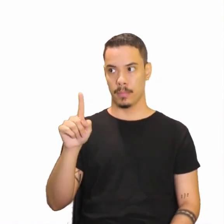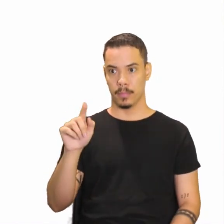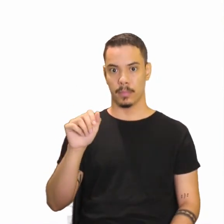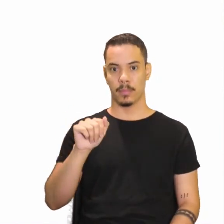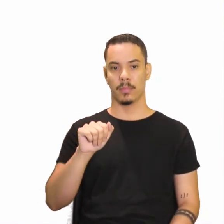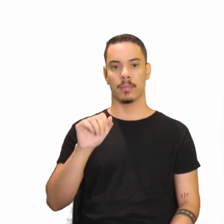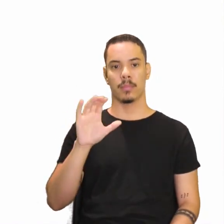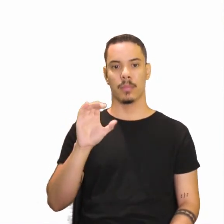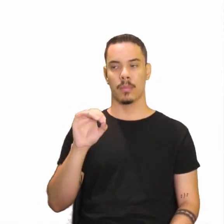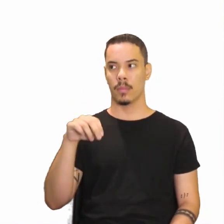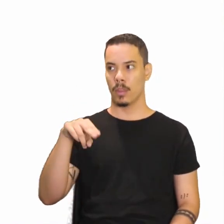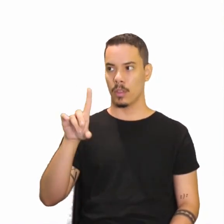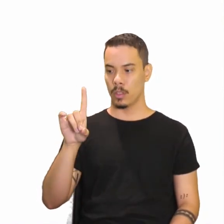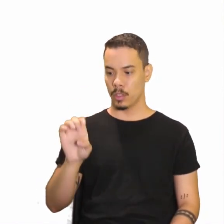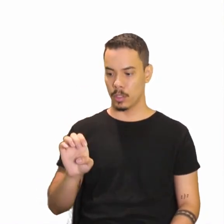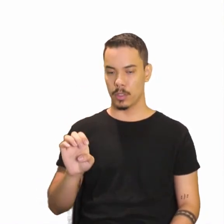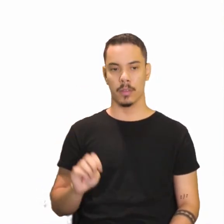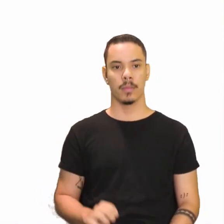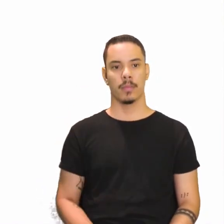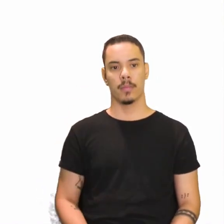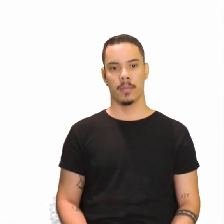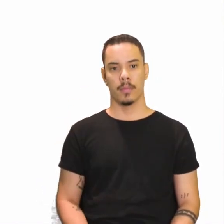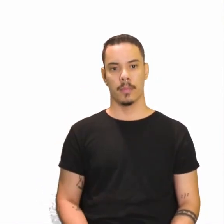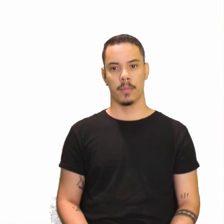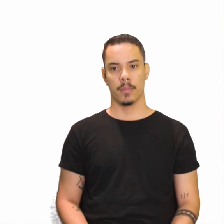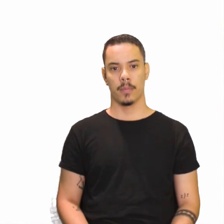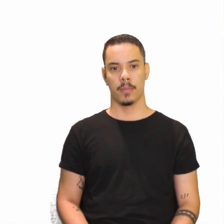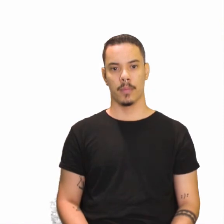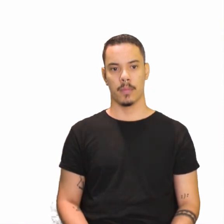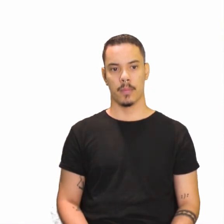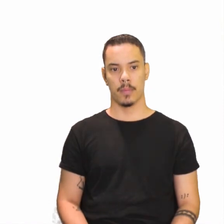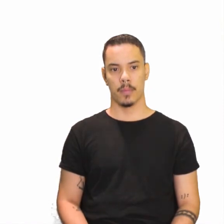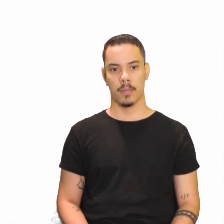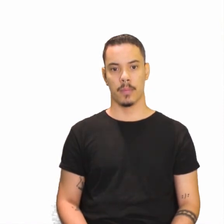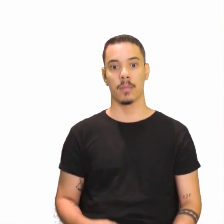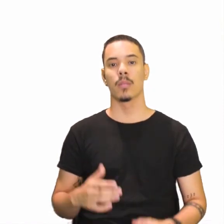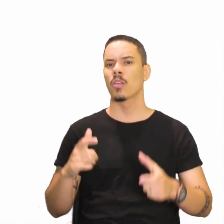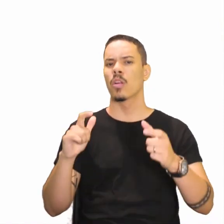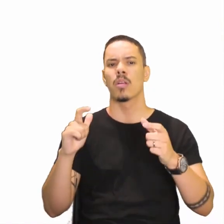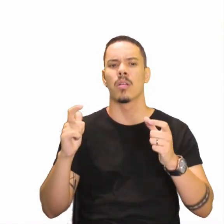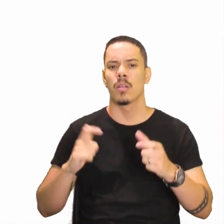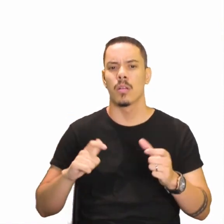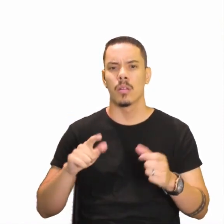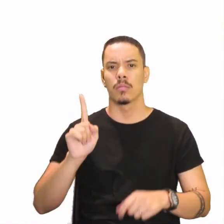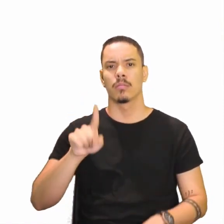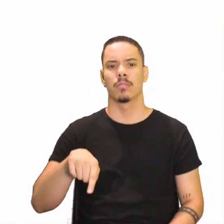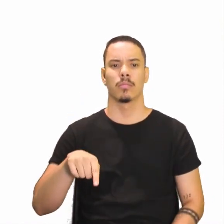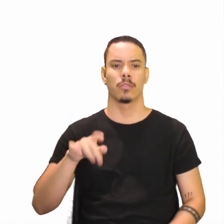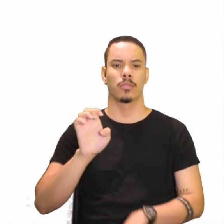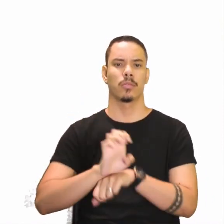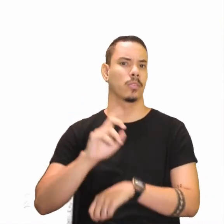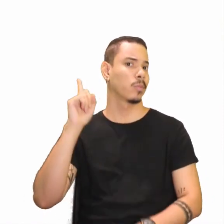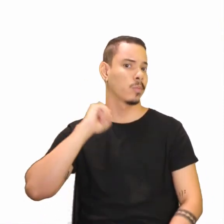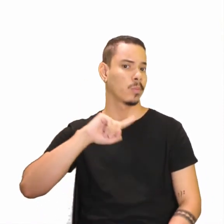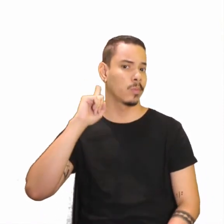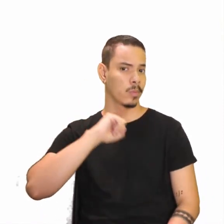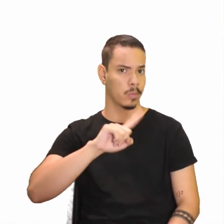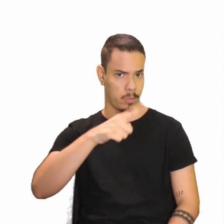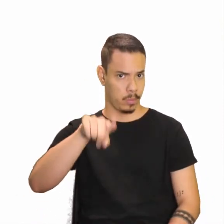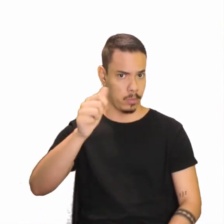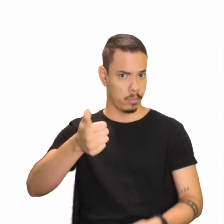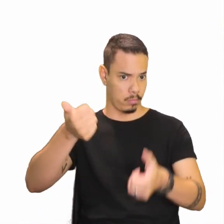aonde. Ó, onde situa o estado de Minas Gerais? Alguém pode me